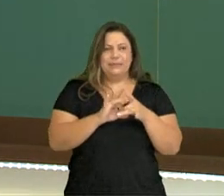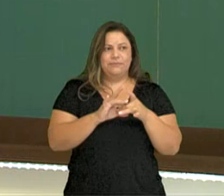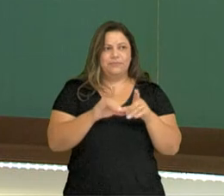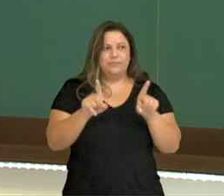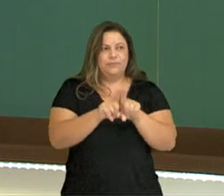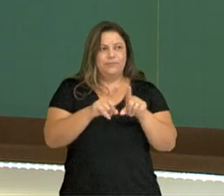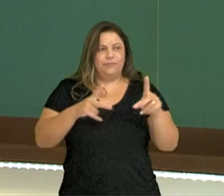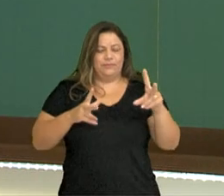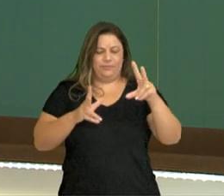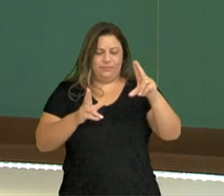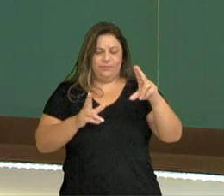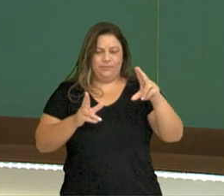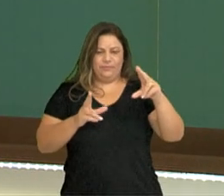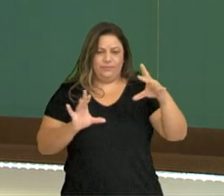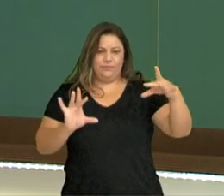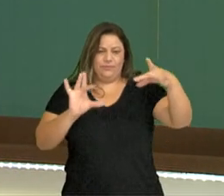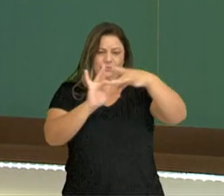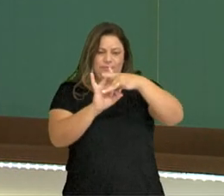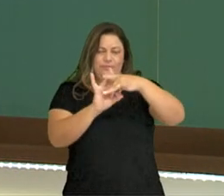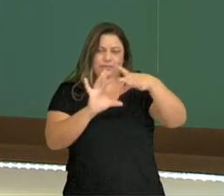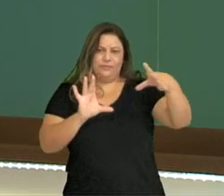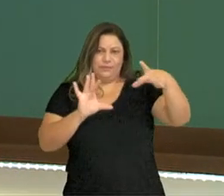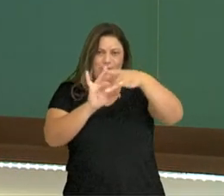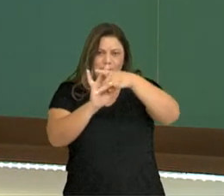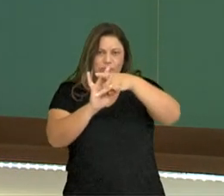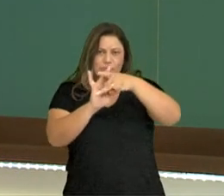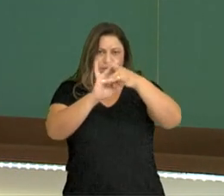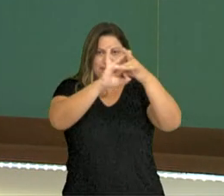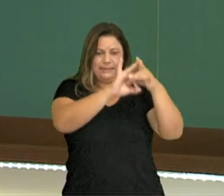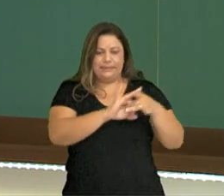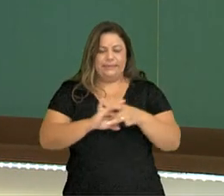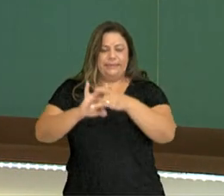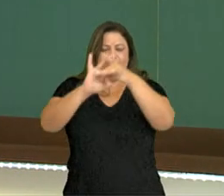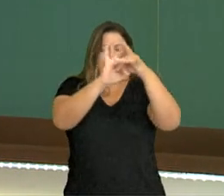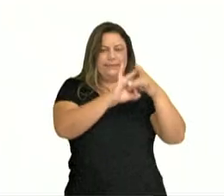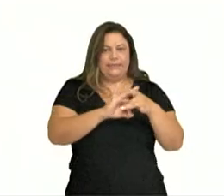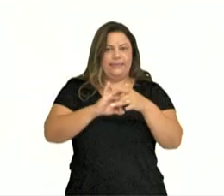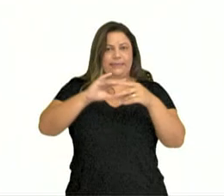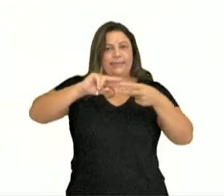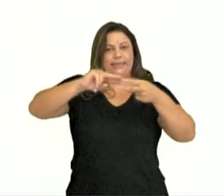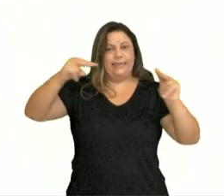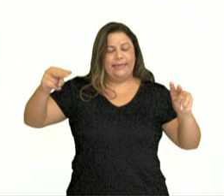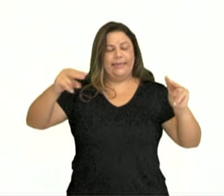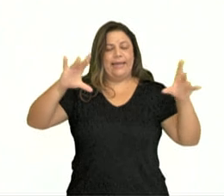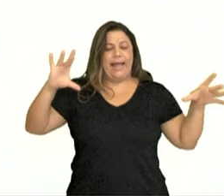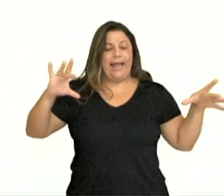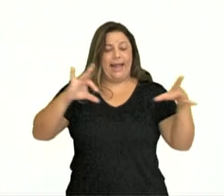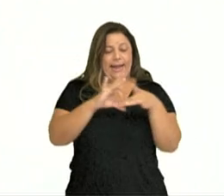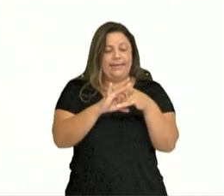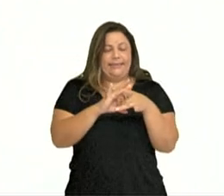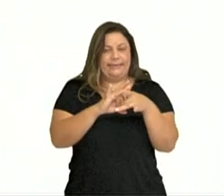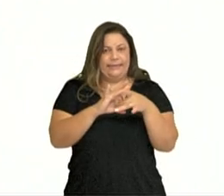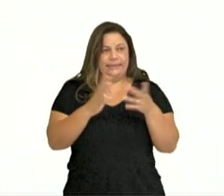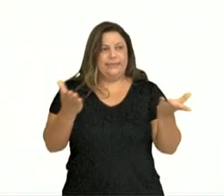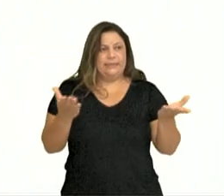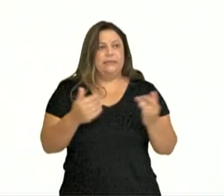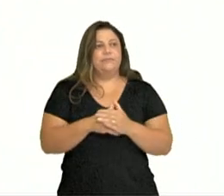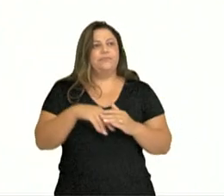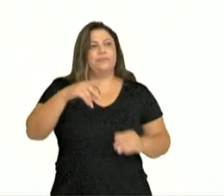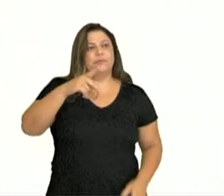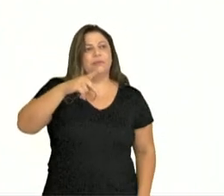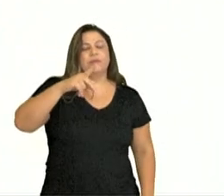tá? Fazem a ligação através de uma enzima chamada DNA ligase, aonde ela liga, tá? E esse